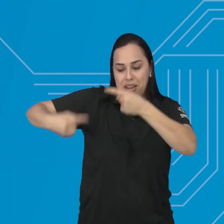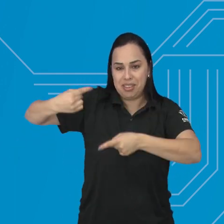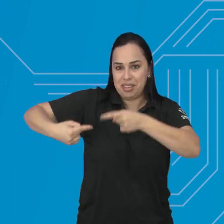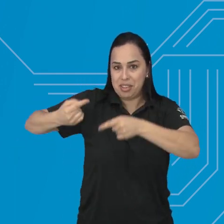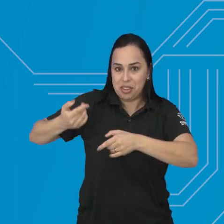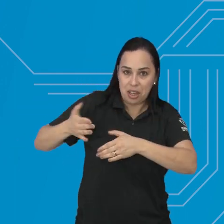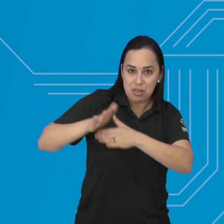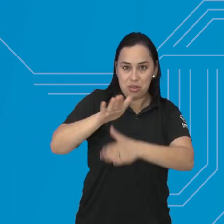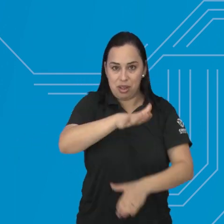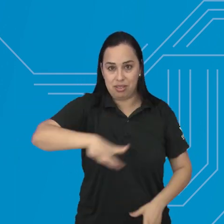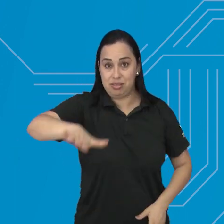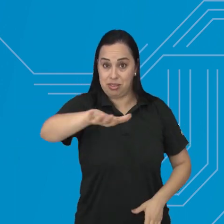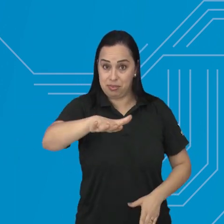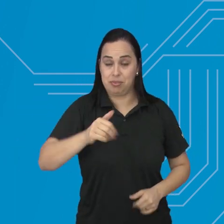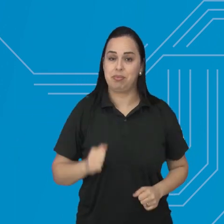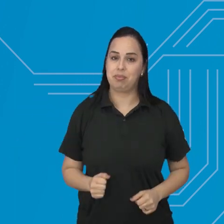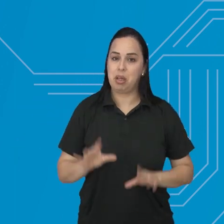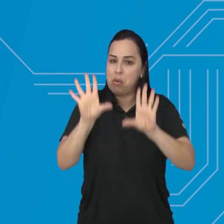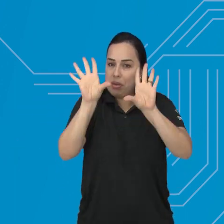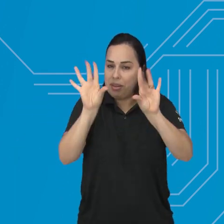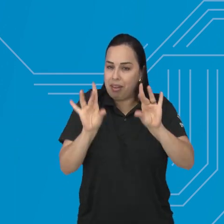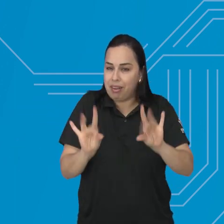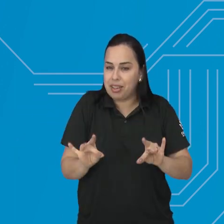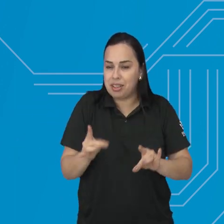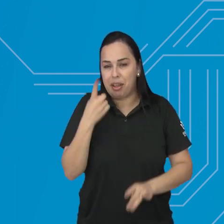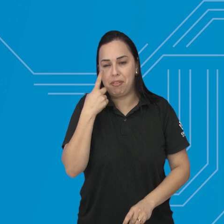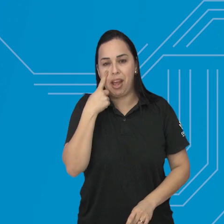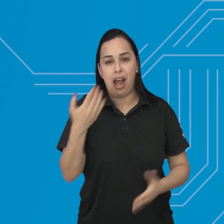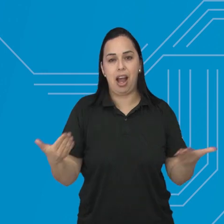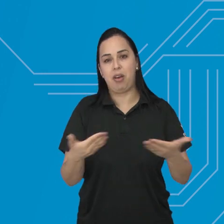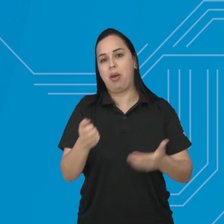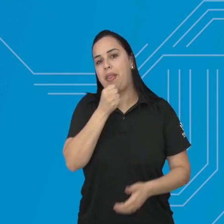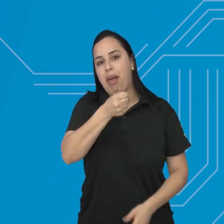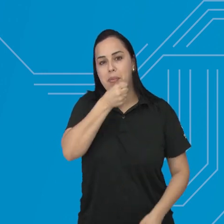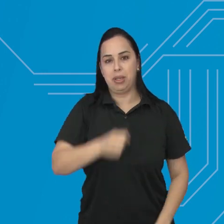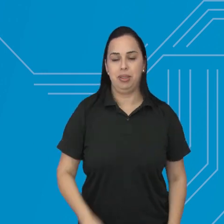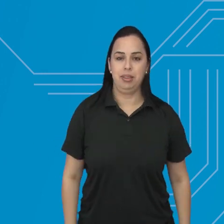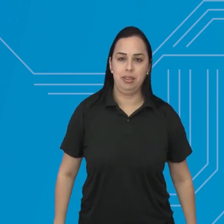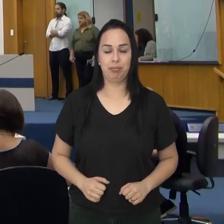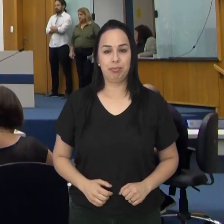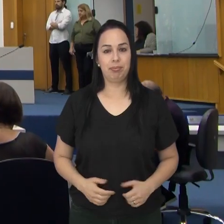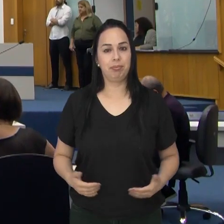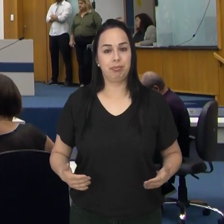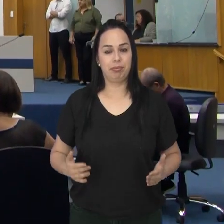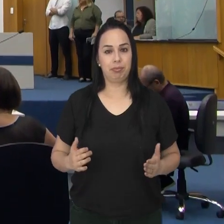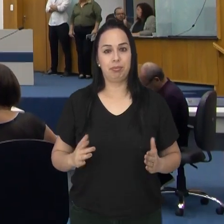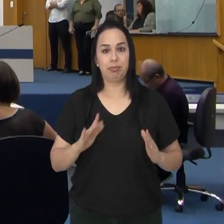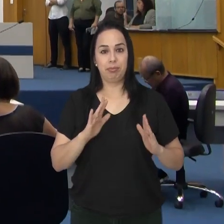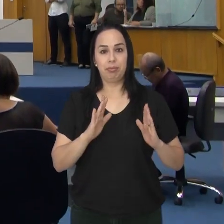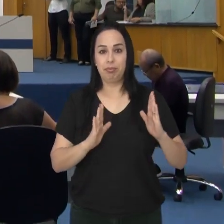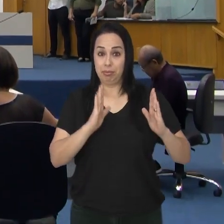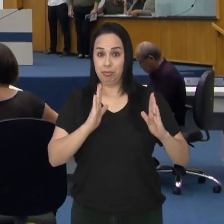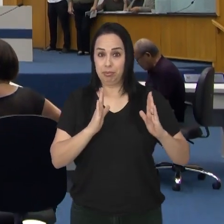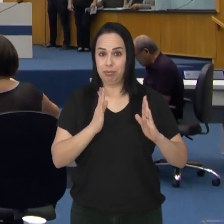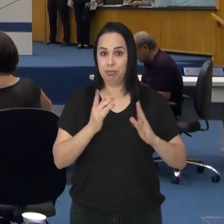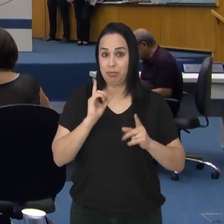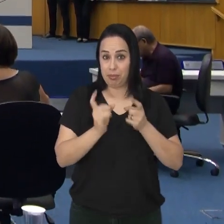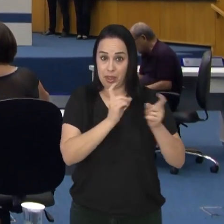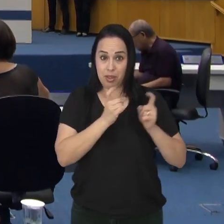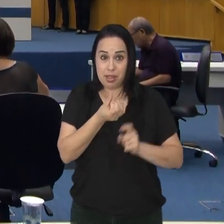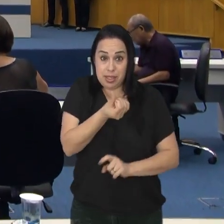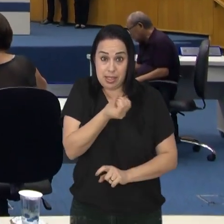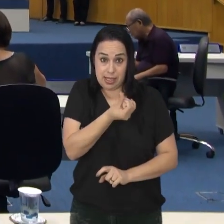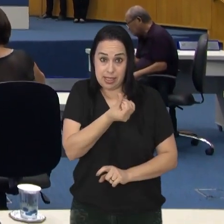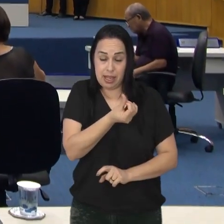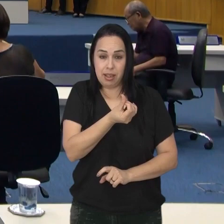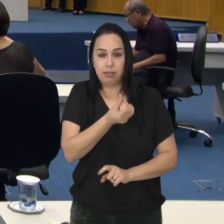de interesse público. Os detalhes você confere agora na reportagem. Durante a 6ª sessão do ano, os